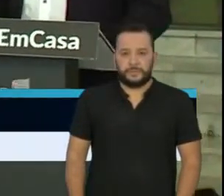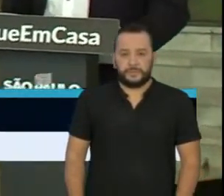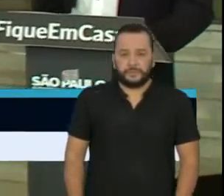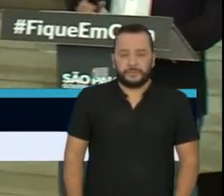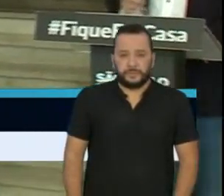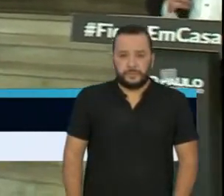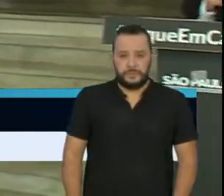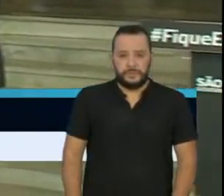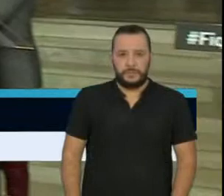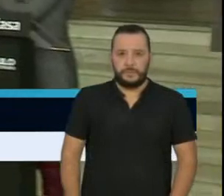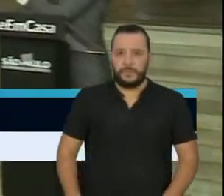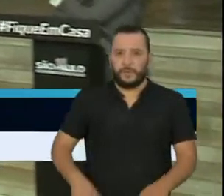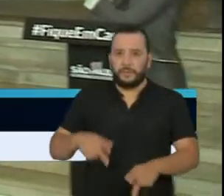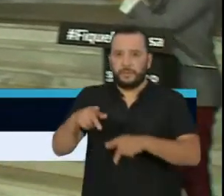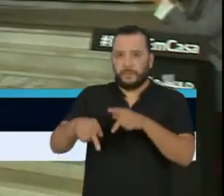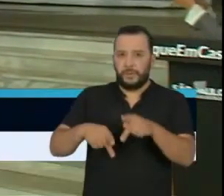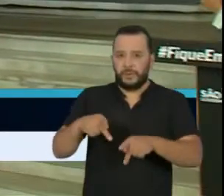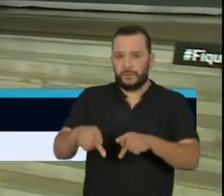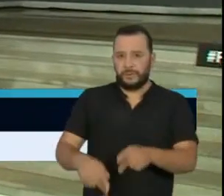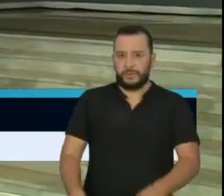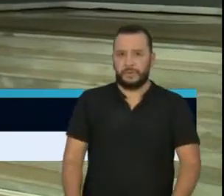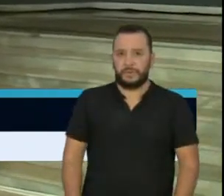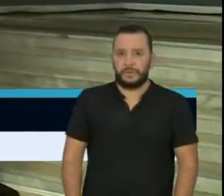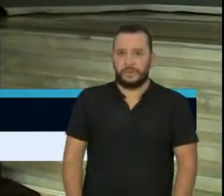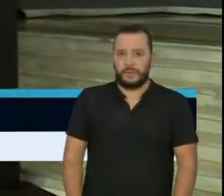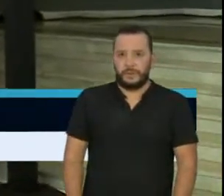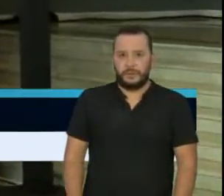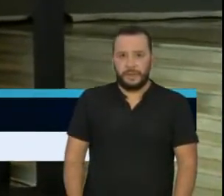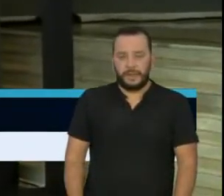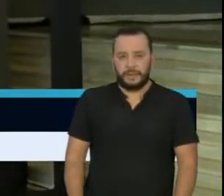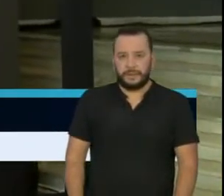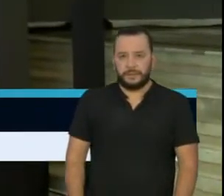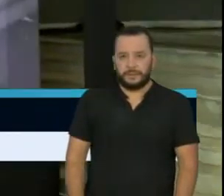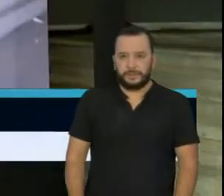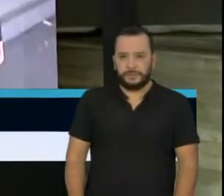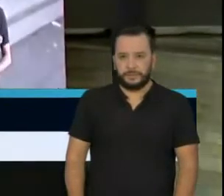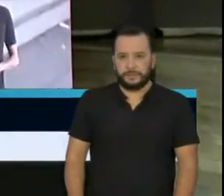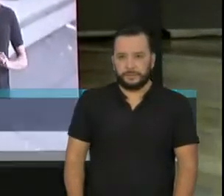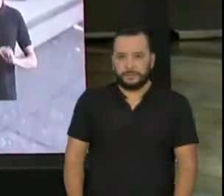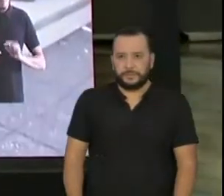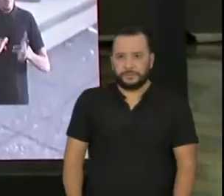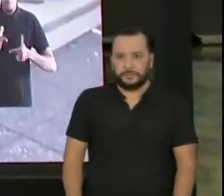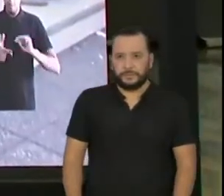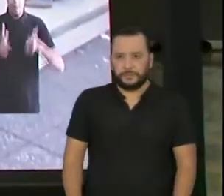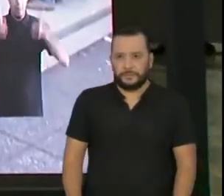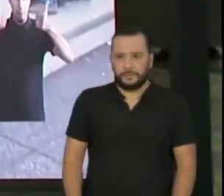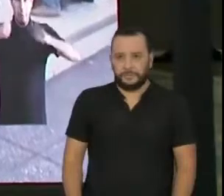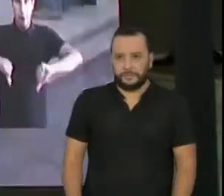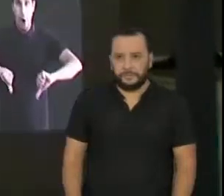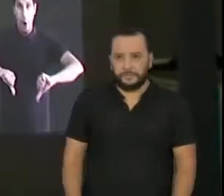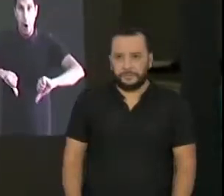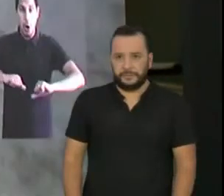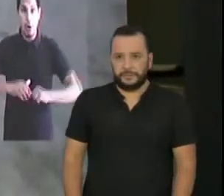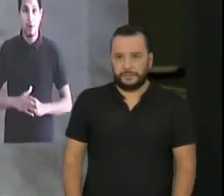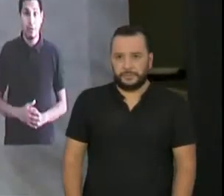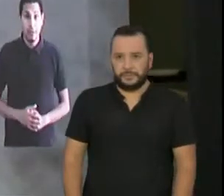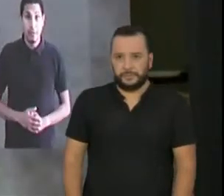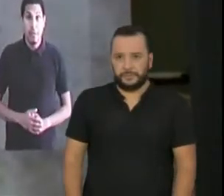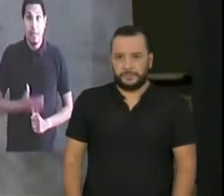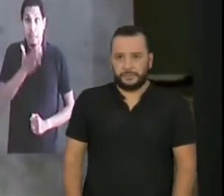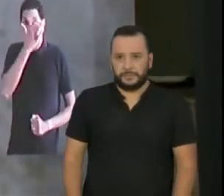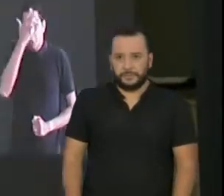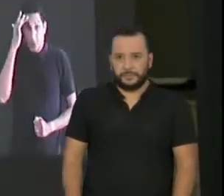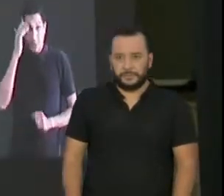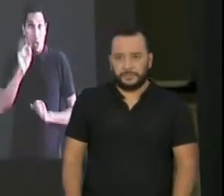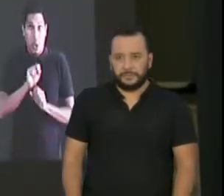A população de Guayaquil, no Equador, não respeitou a quarentena. O resultado foi catastrófico. Muita